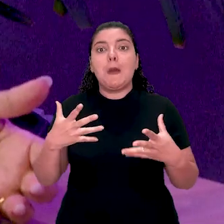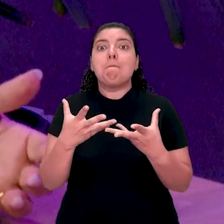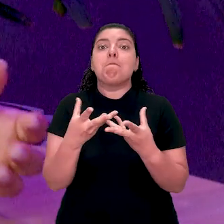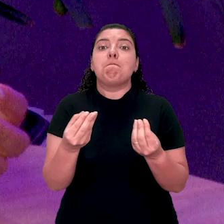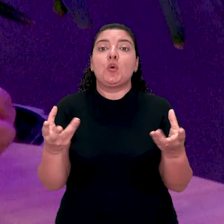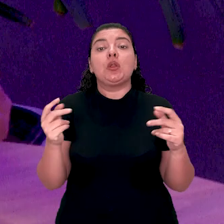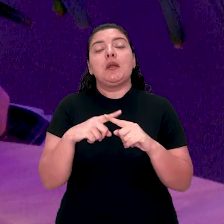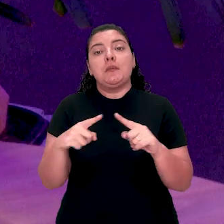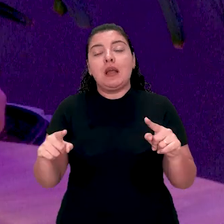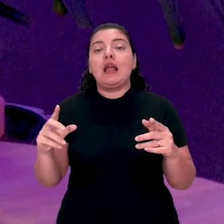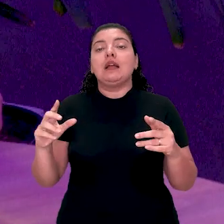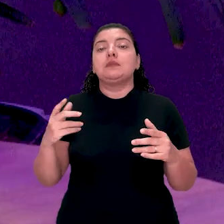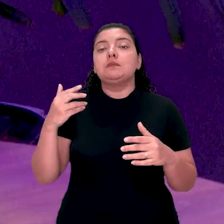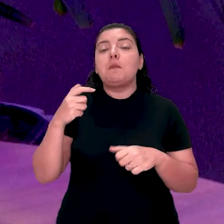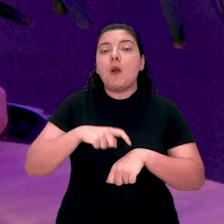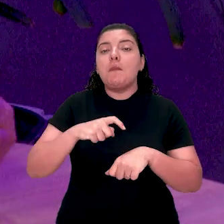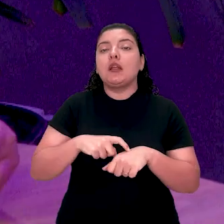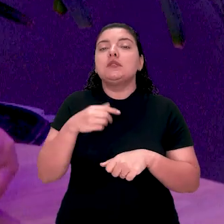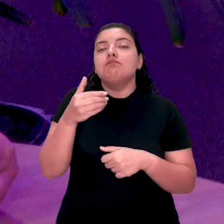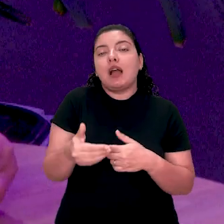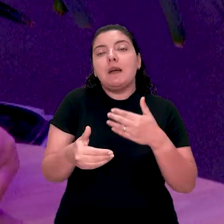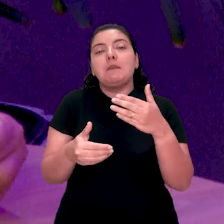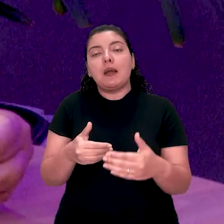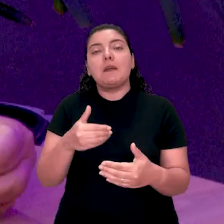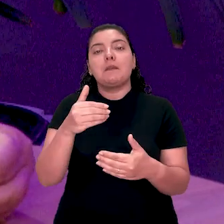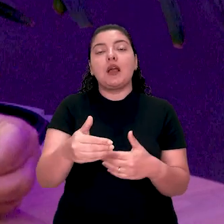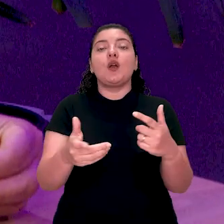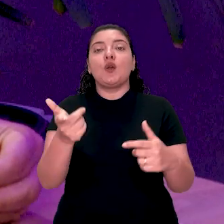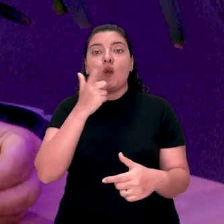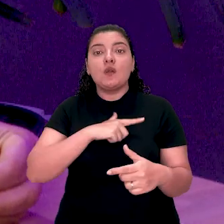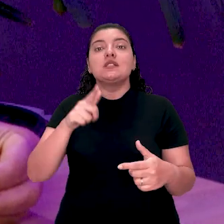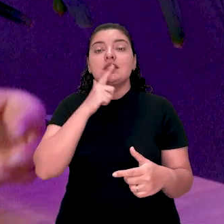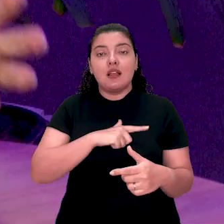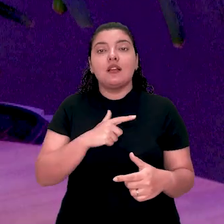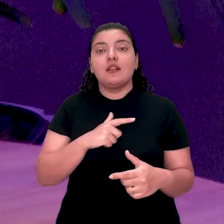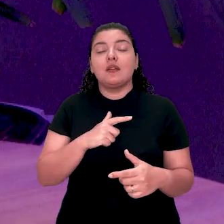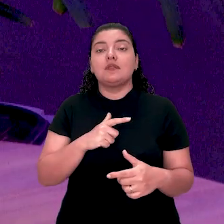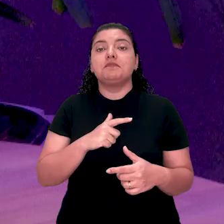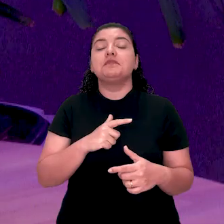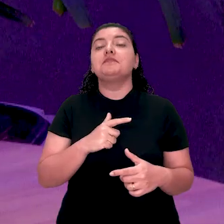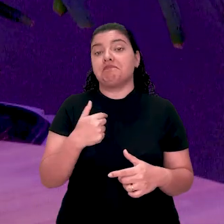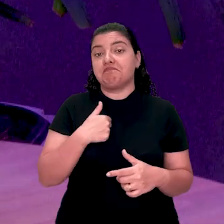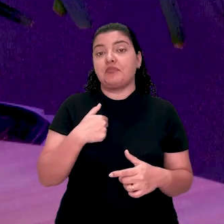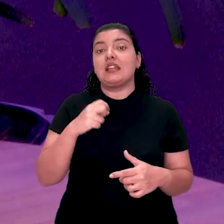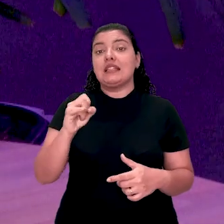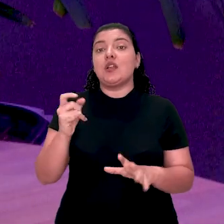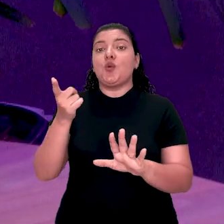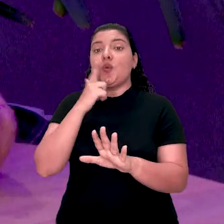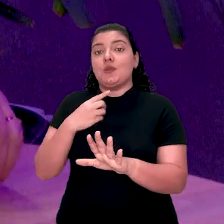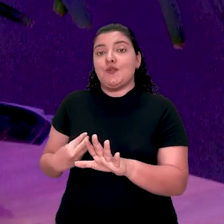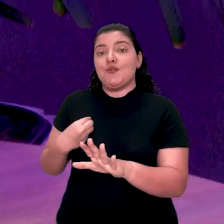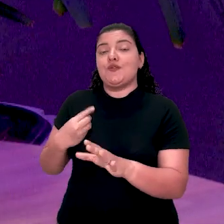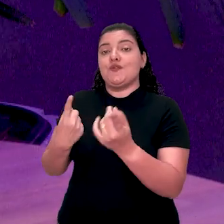grande. Mas a cada movimento pequeno que você consegue alcançar, eu vou pelo menor. Né? Se eu consigo